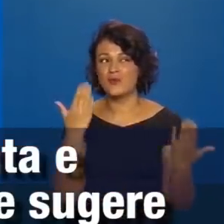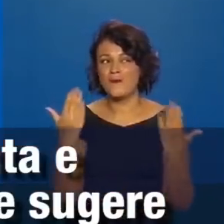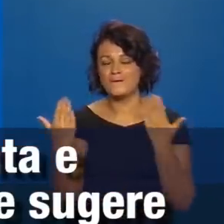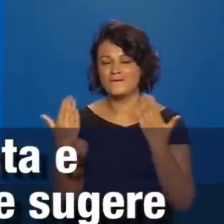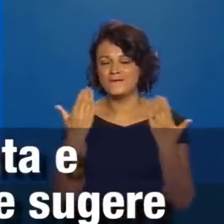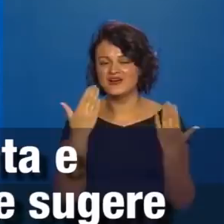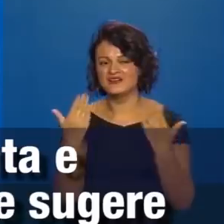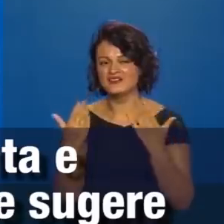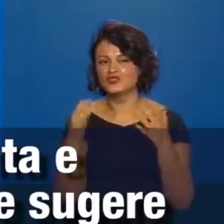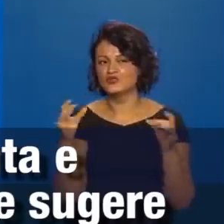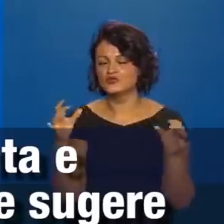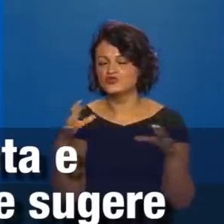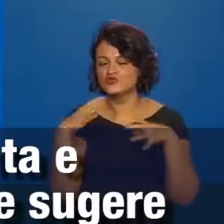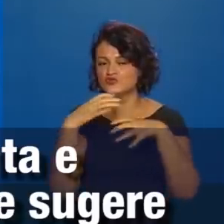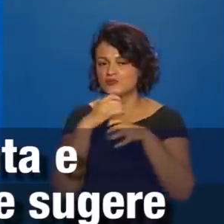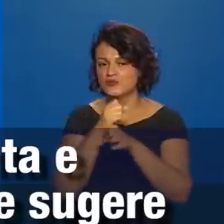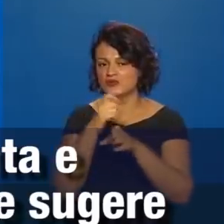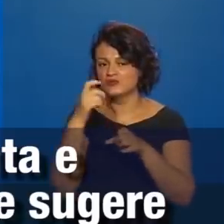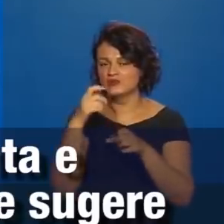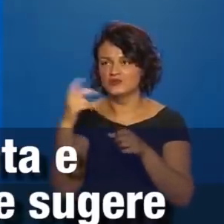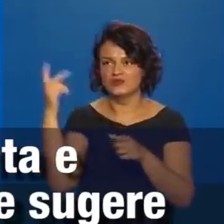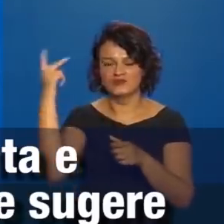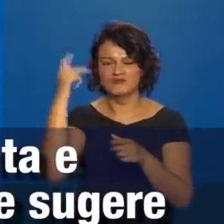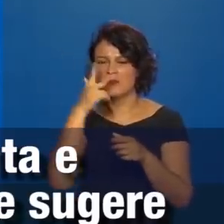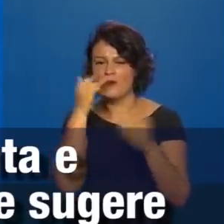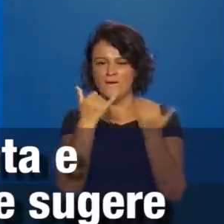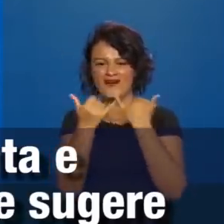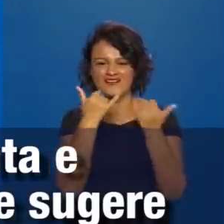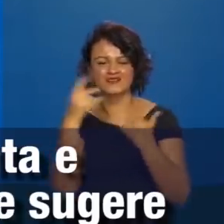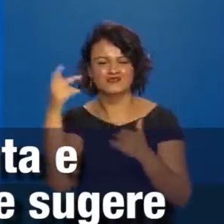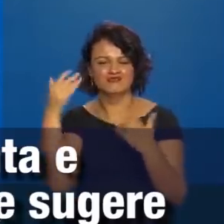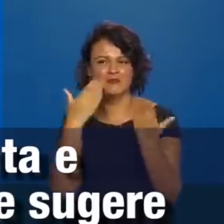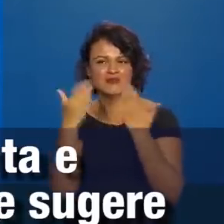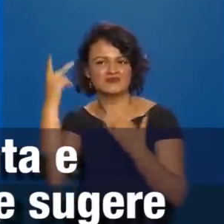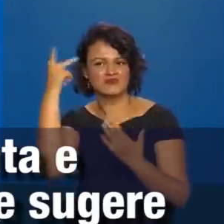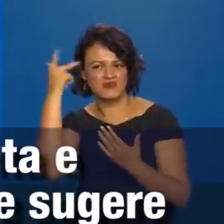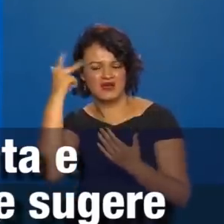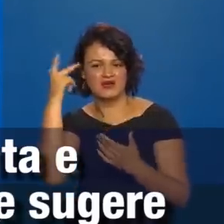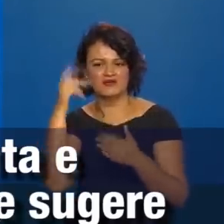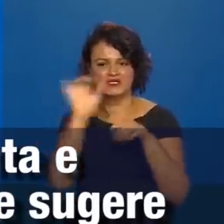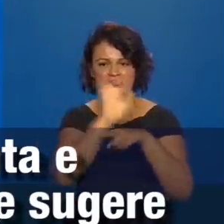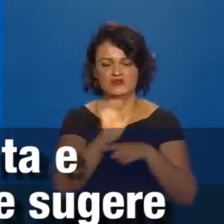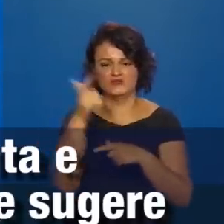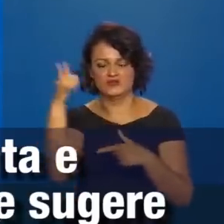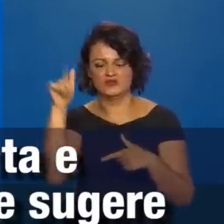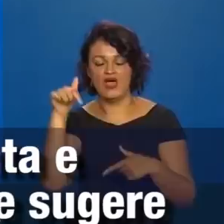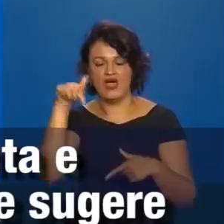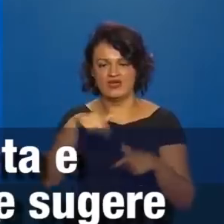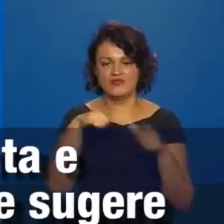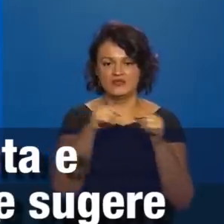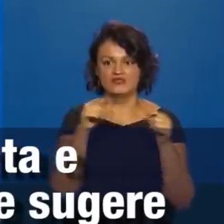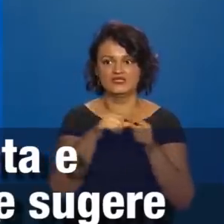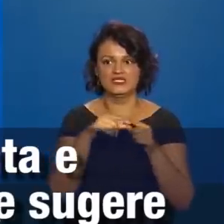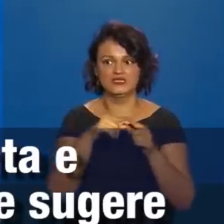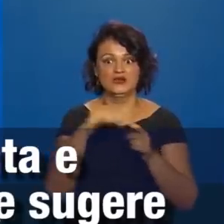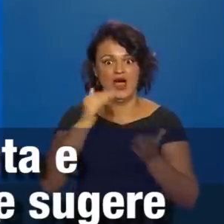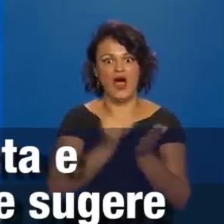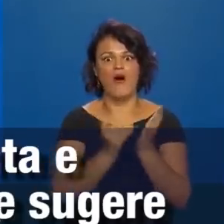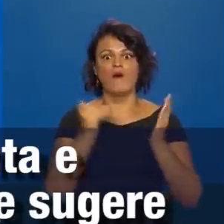comparativamente com o total da população de São Paulo e dos outros estados, com uma incidência, um coeficiente de incidência mais